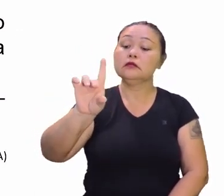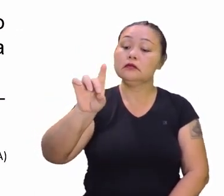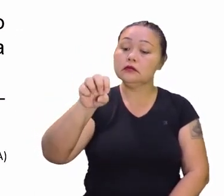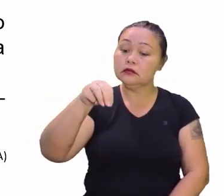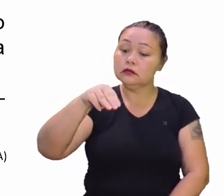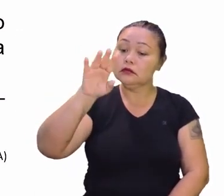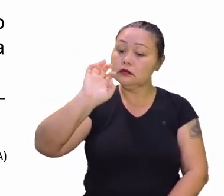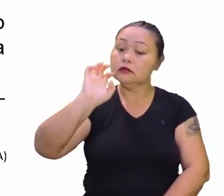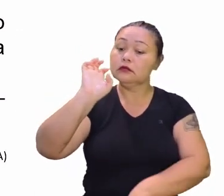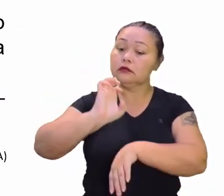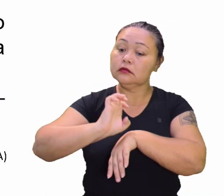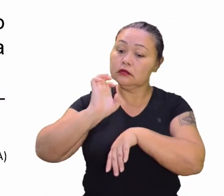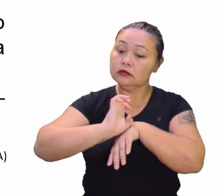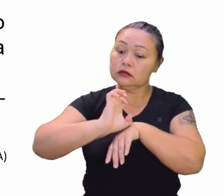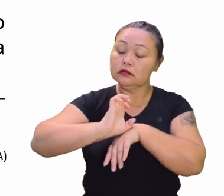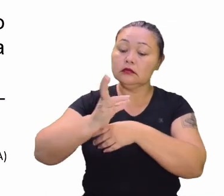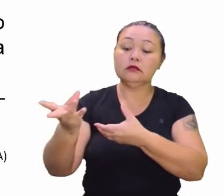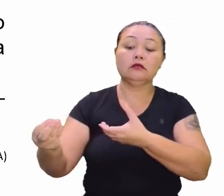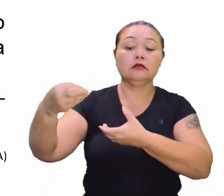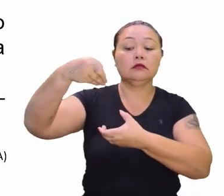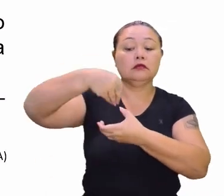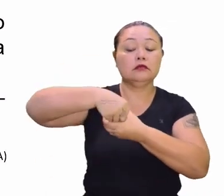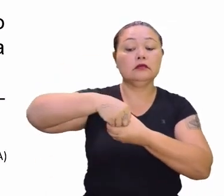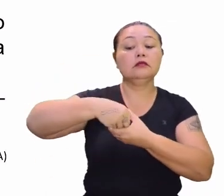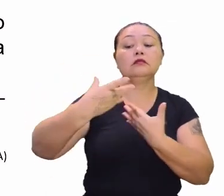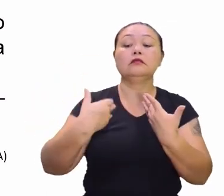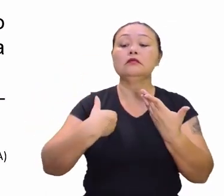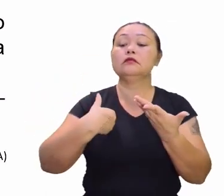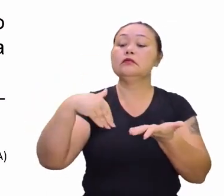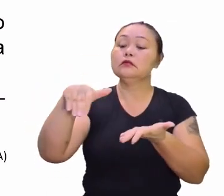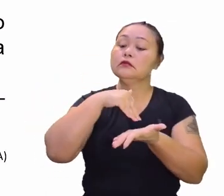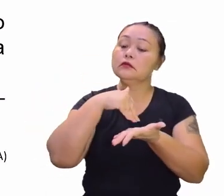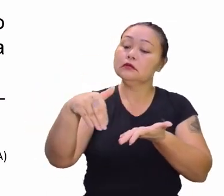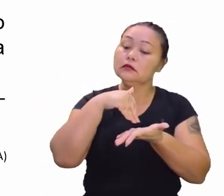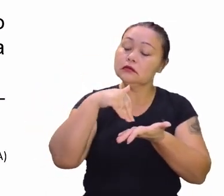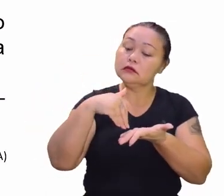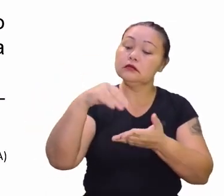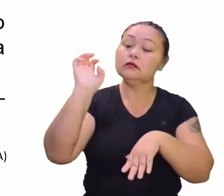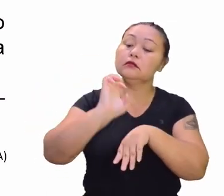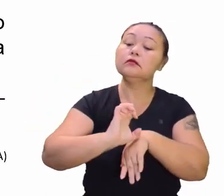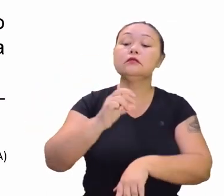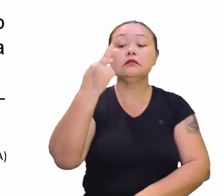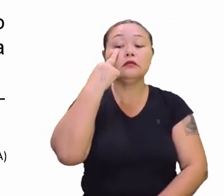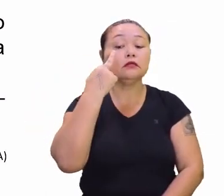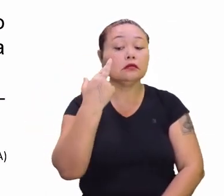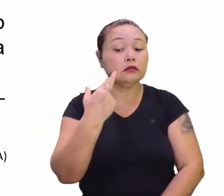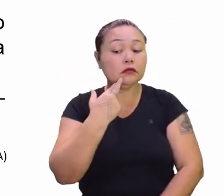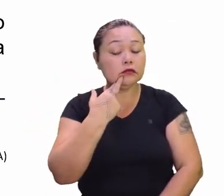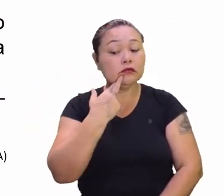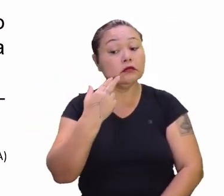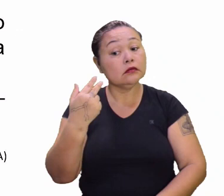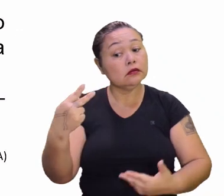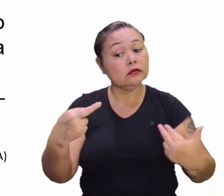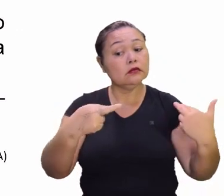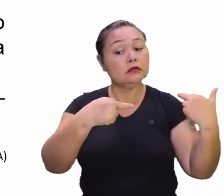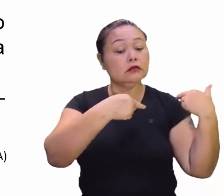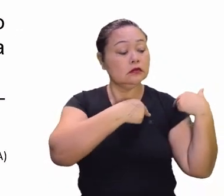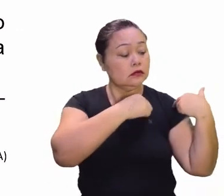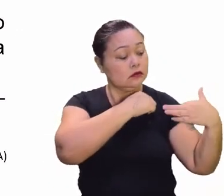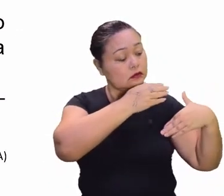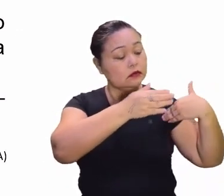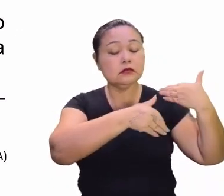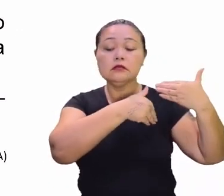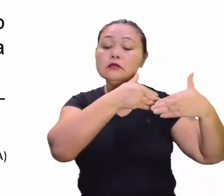seja, é uma secretaria do Estado de Rondônia responsável pelo